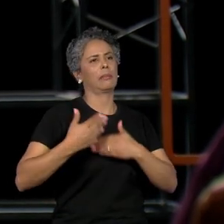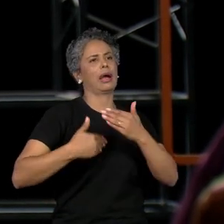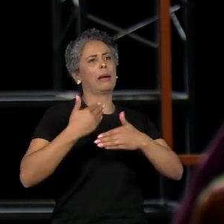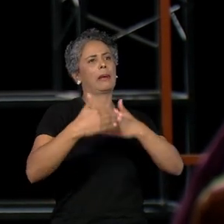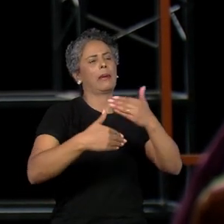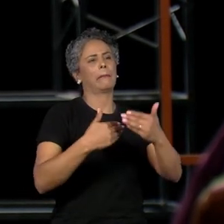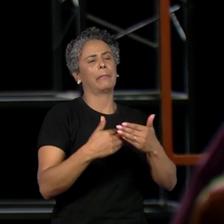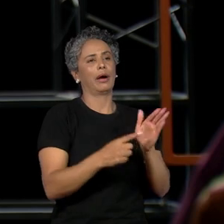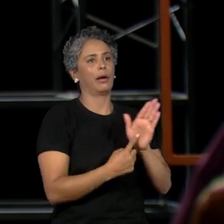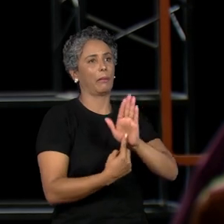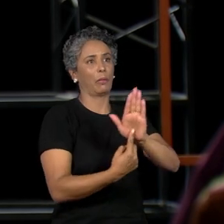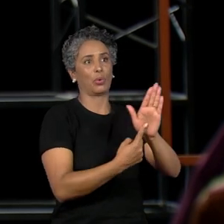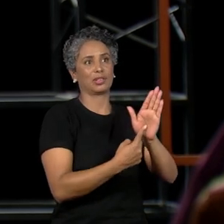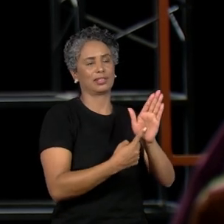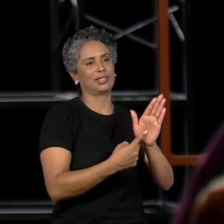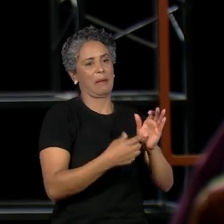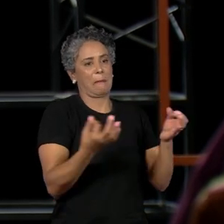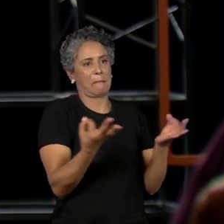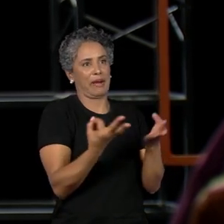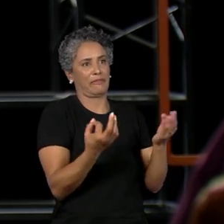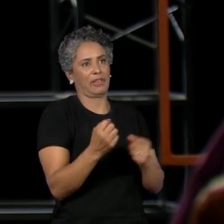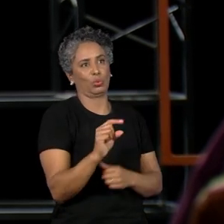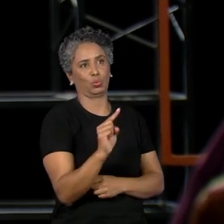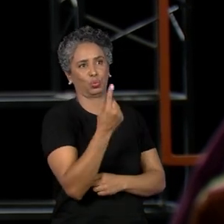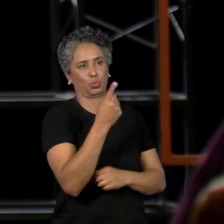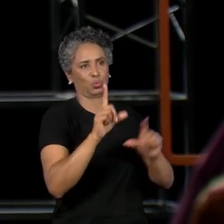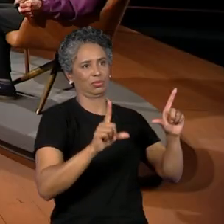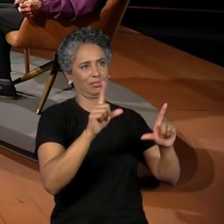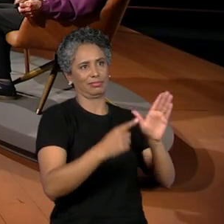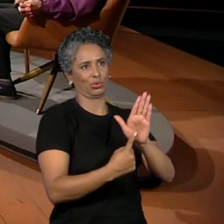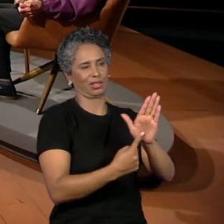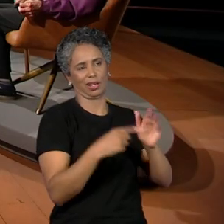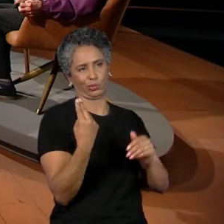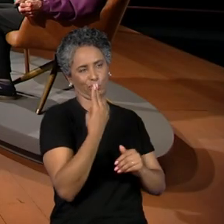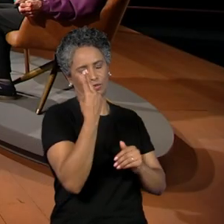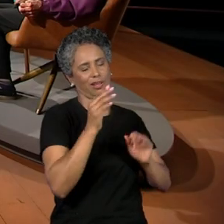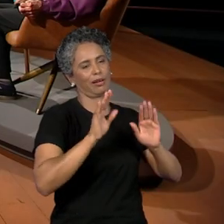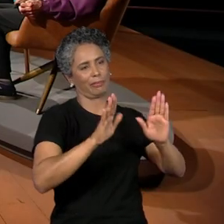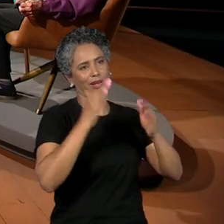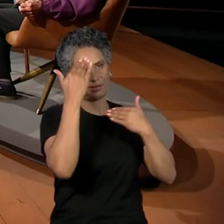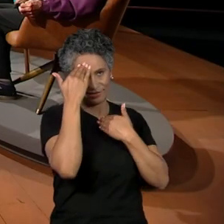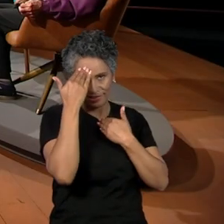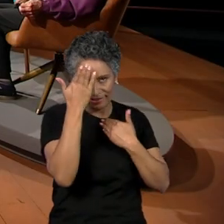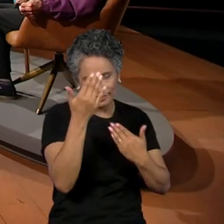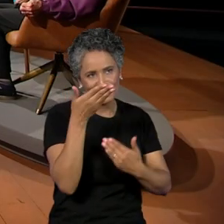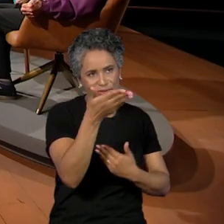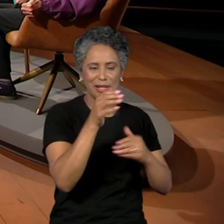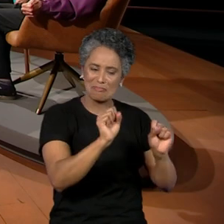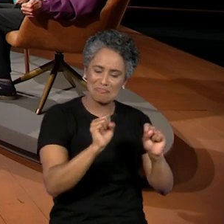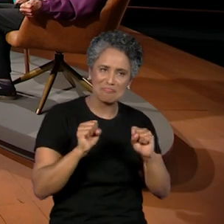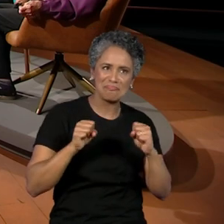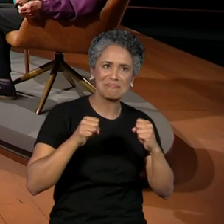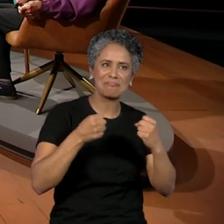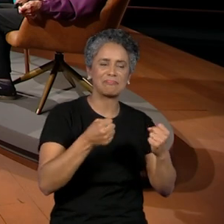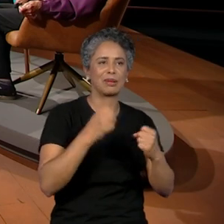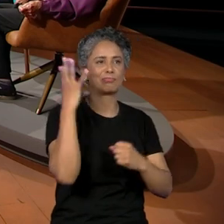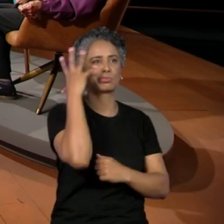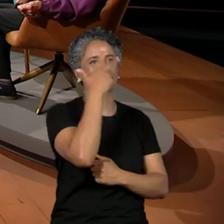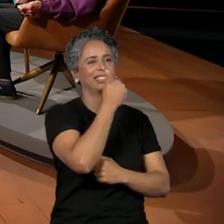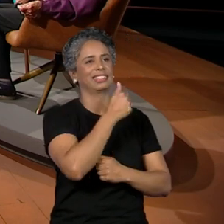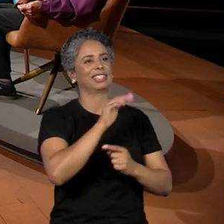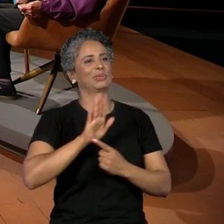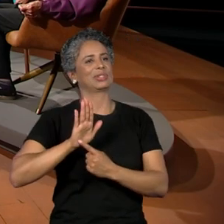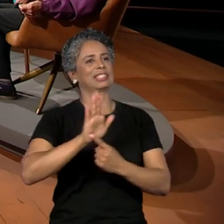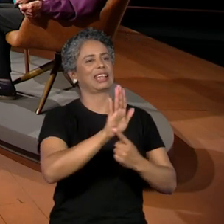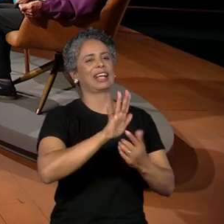programa. Só nos resta agradecer pela sua profunda dedicação e pelas belezas que você tem proporcionado